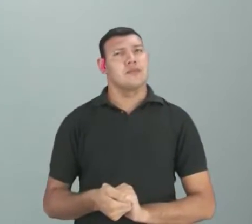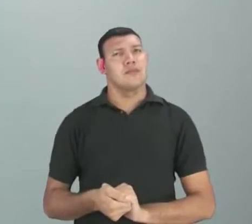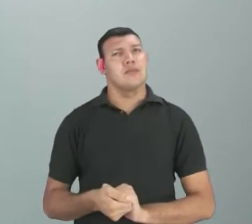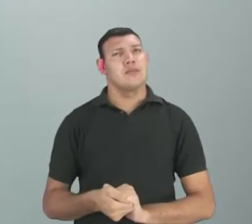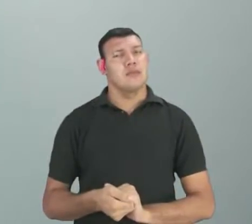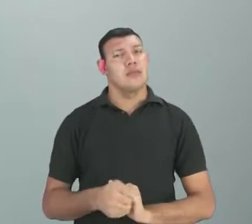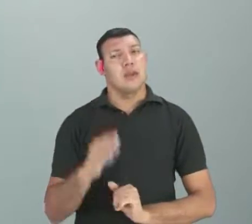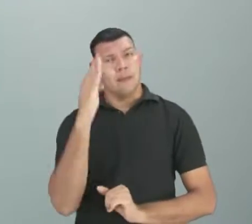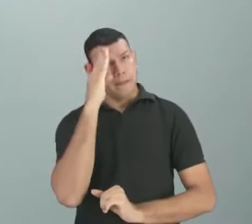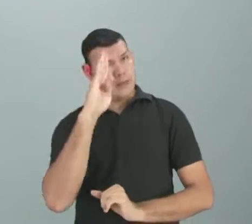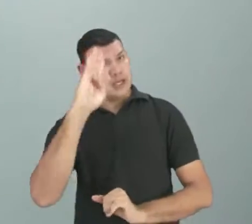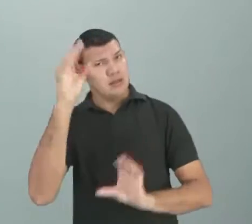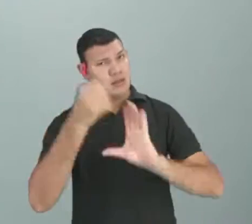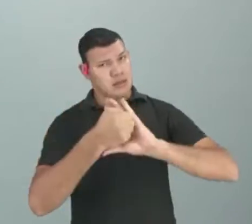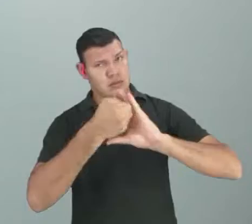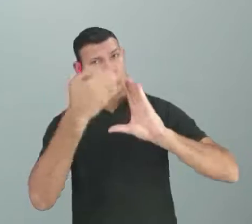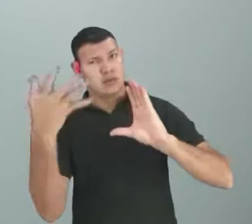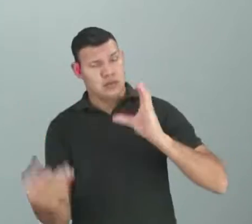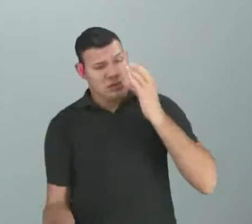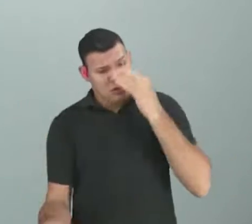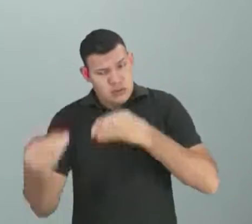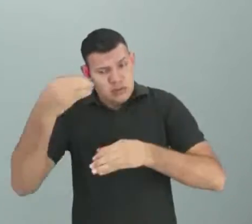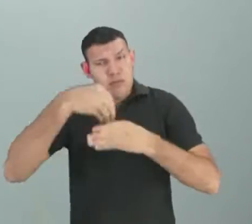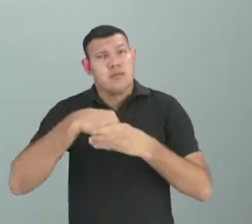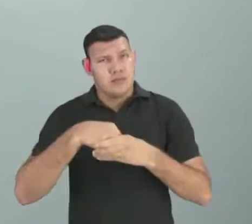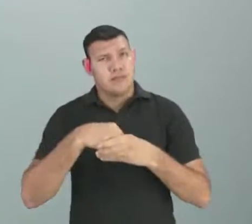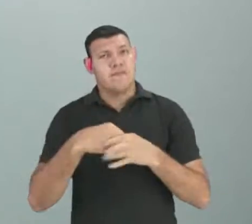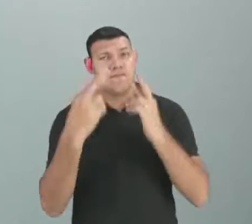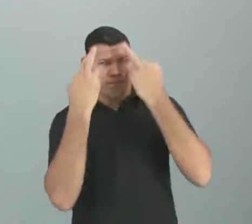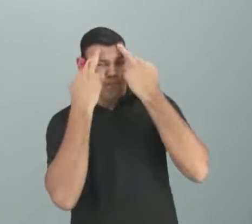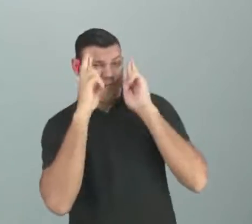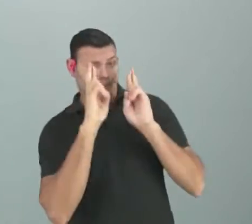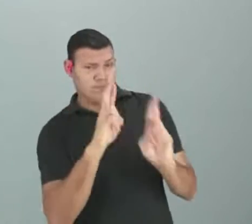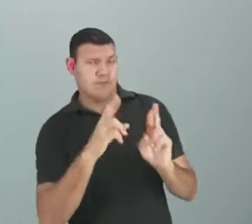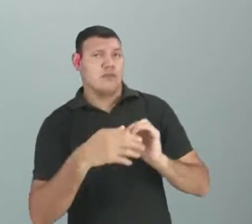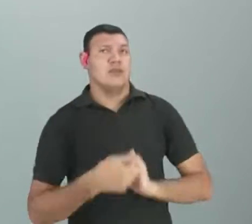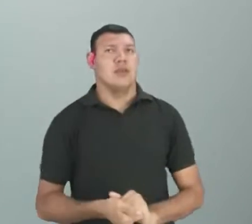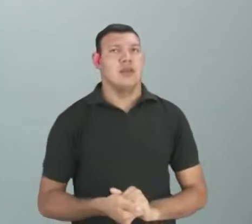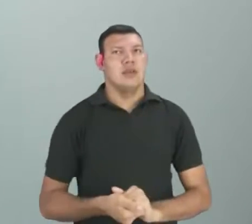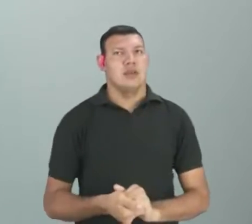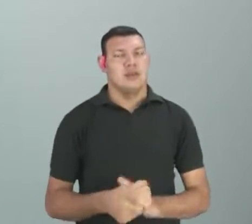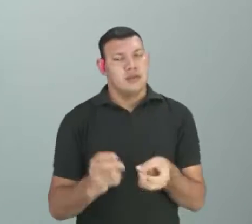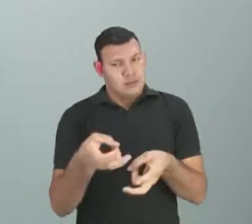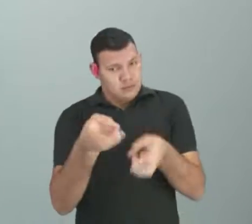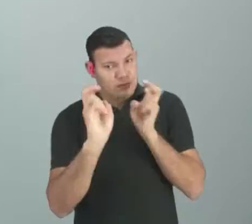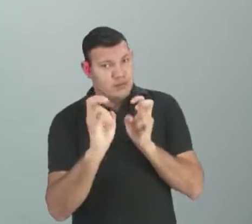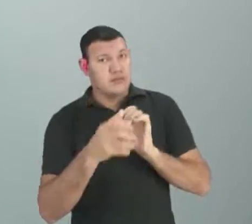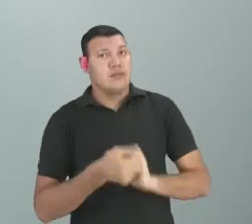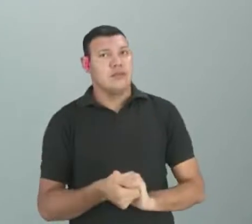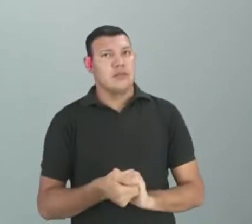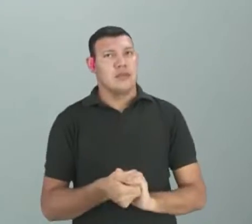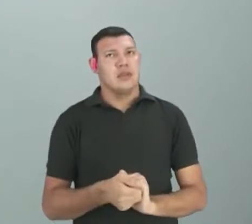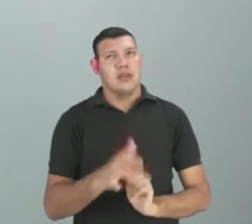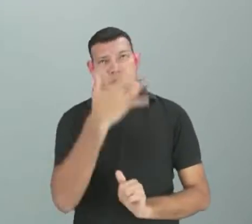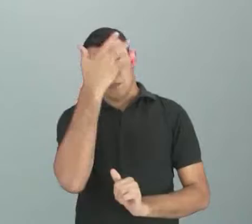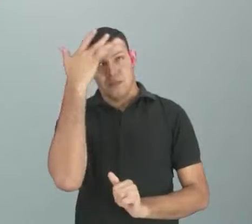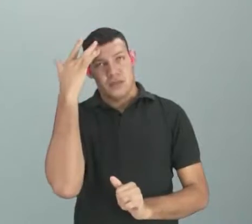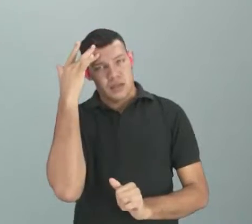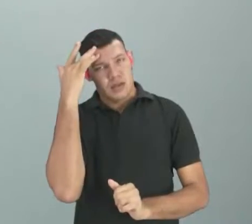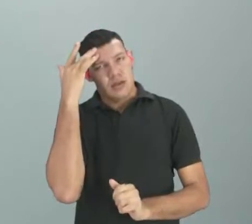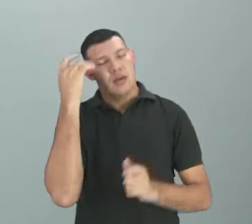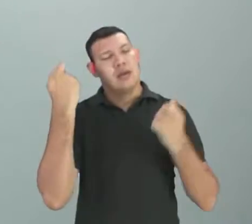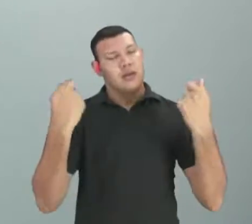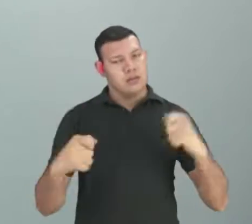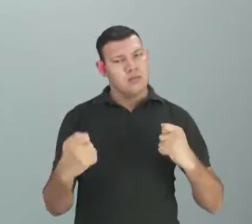como principal característica dentro dessa filosofia o respeito, né? Como a gente pôde ver, o atleta ele tem que